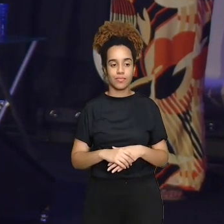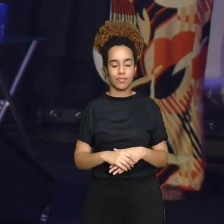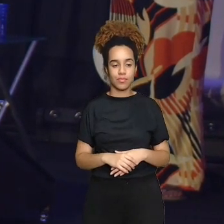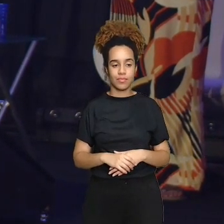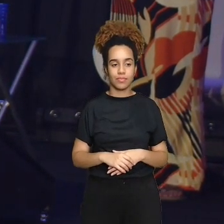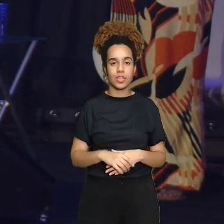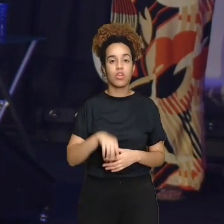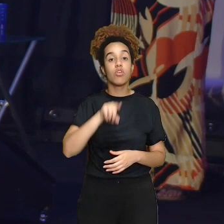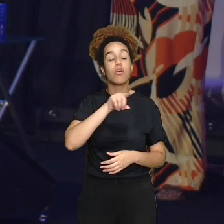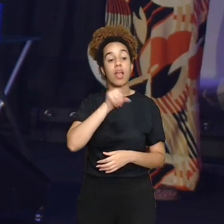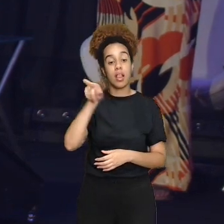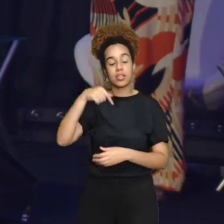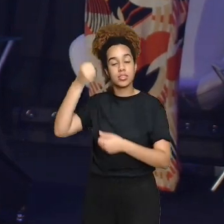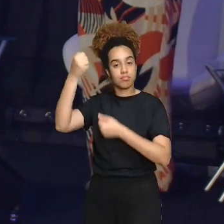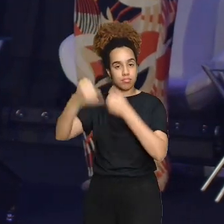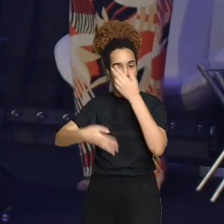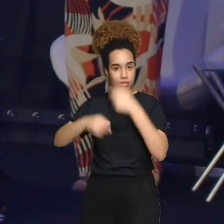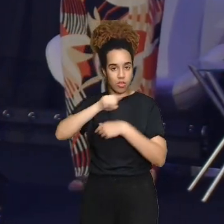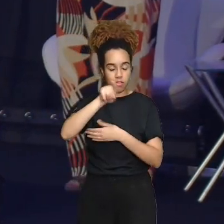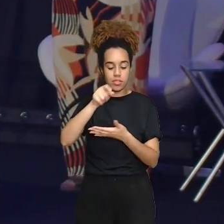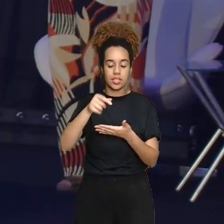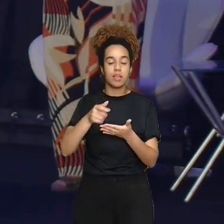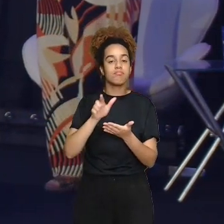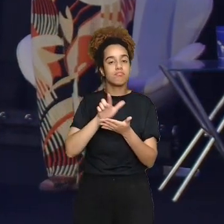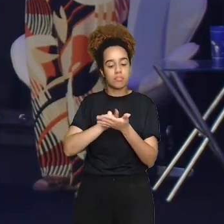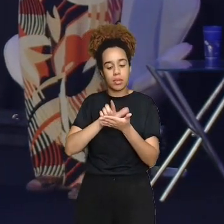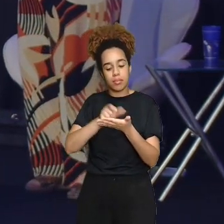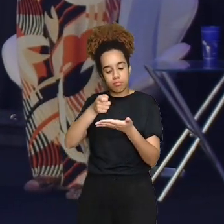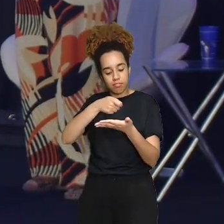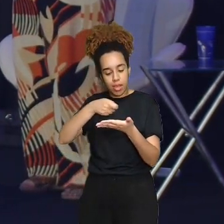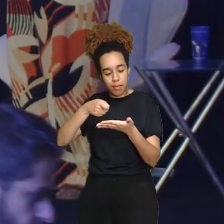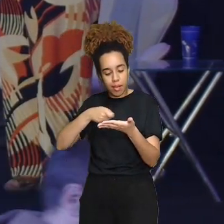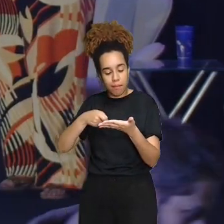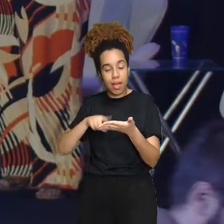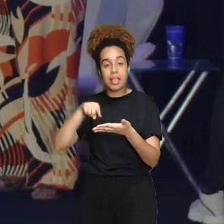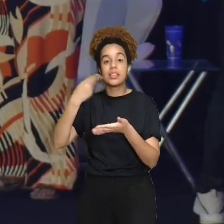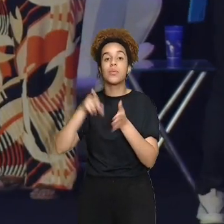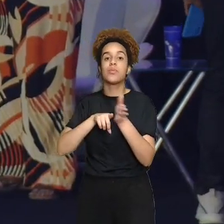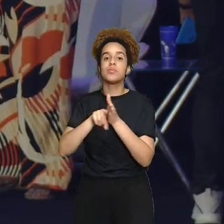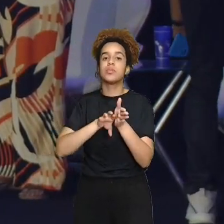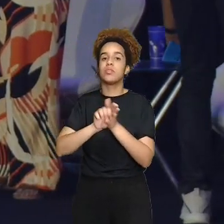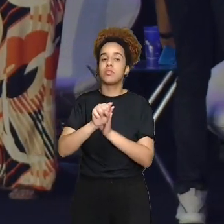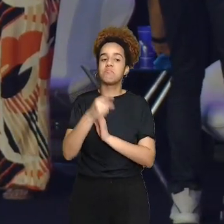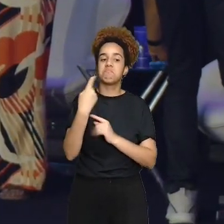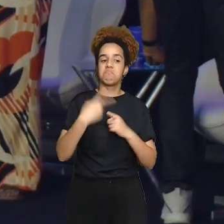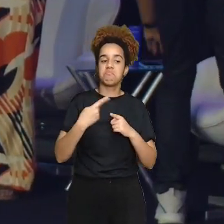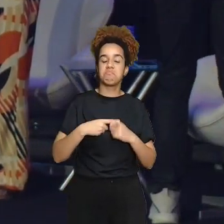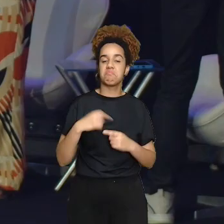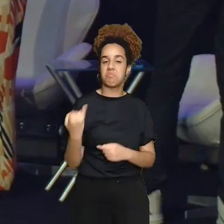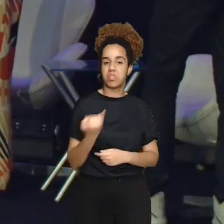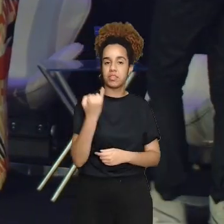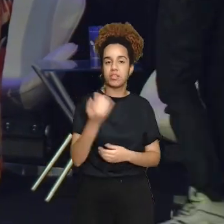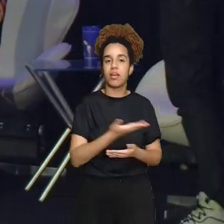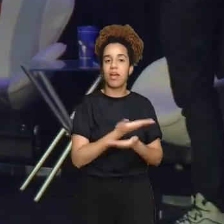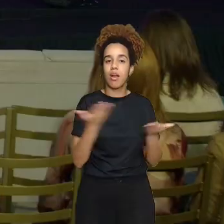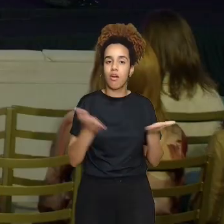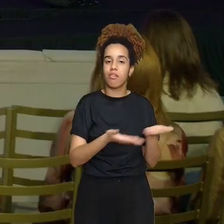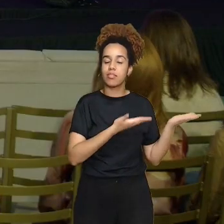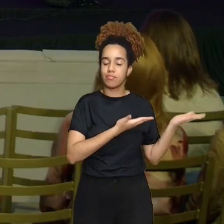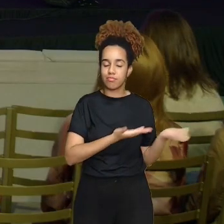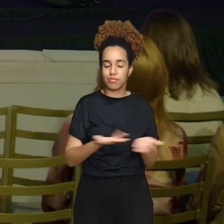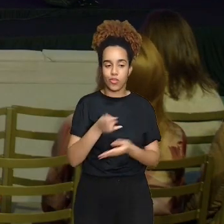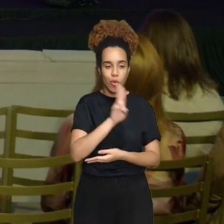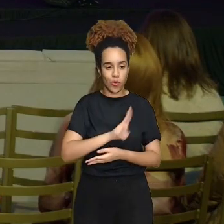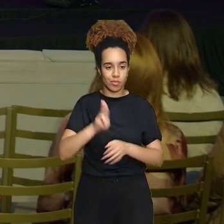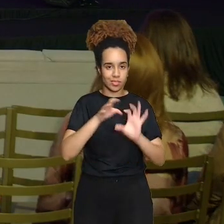caderninho, anota, vai pro Google, pega o resto, que lá vem paulada. Com vocês, o palco, usem e destruam.